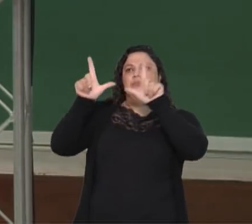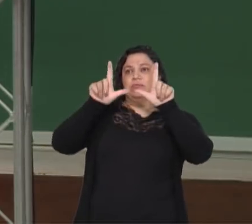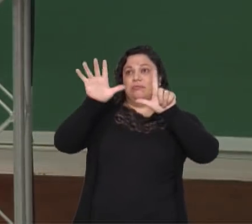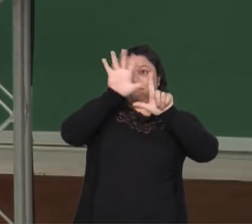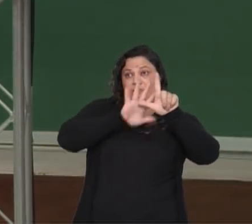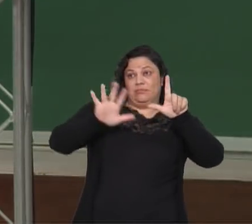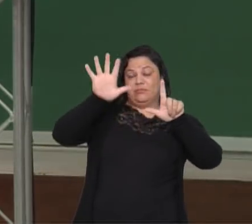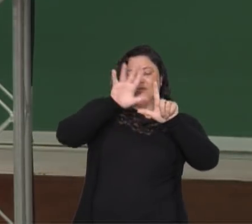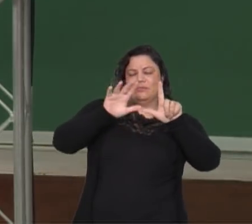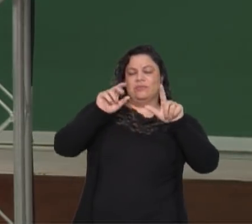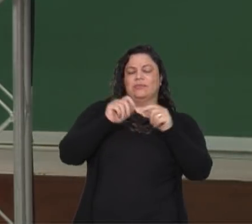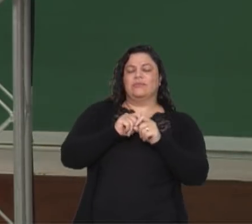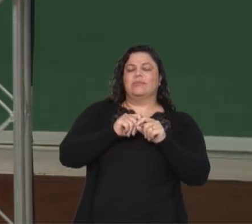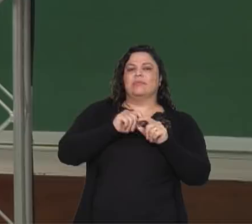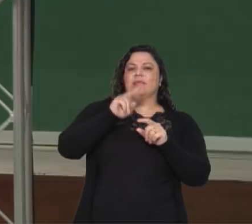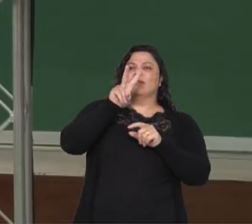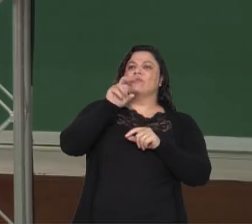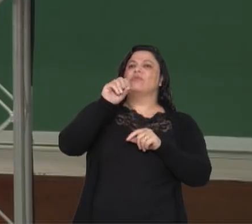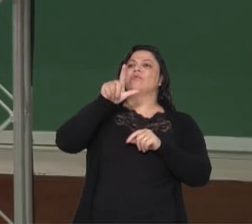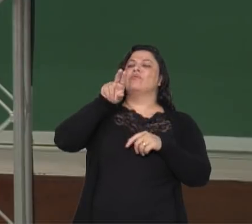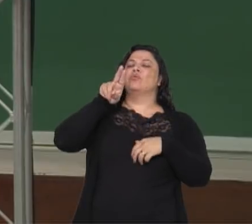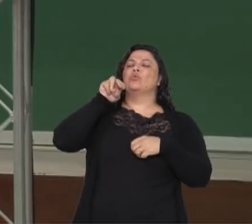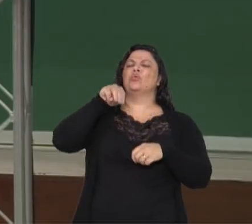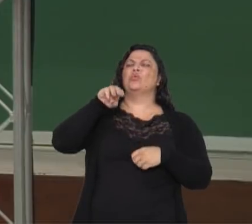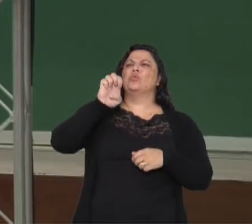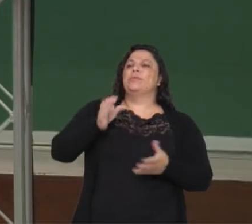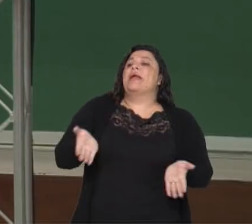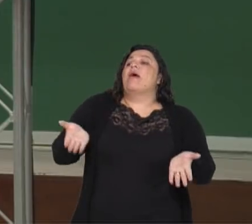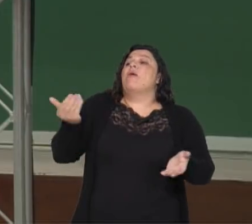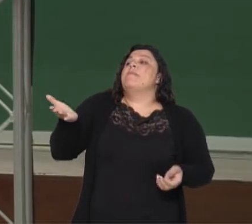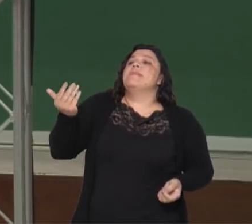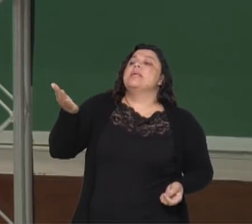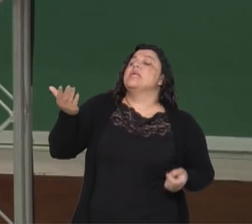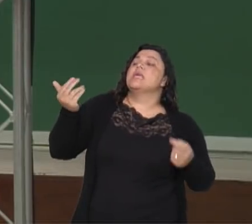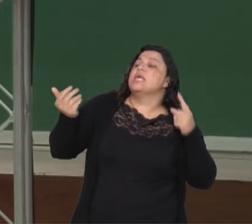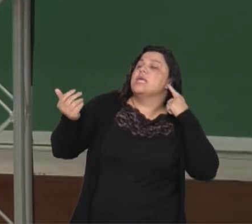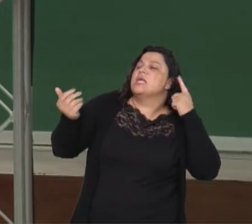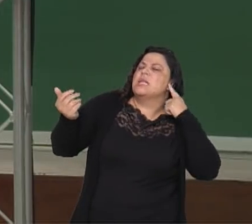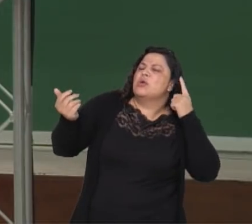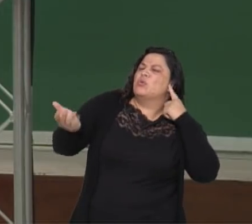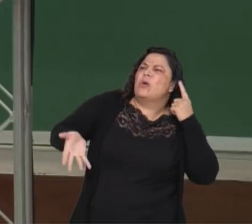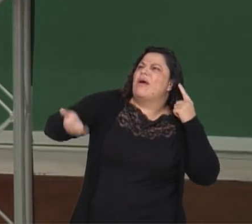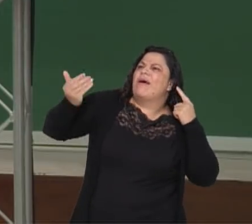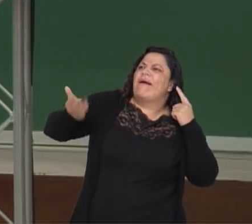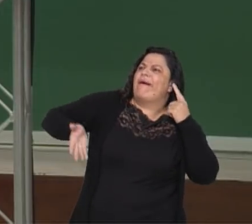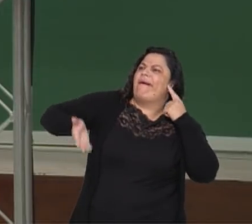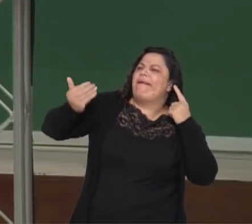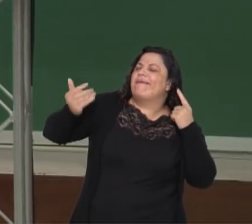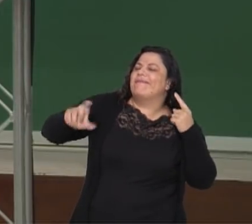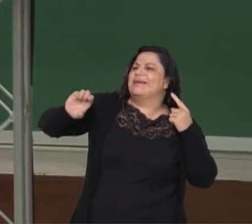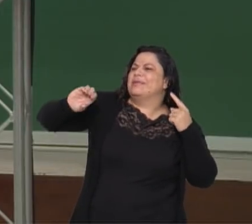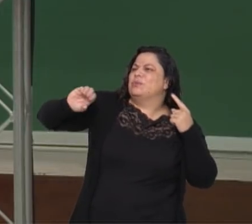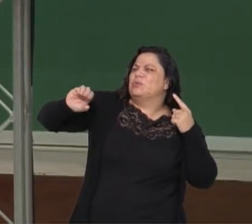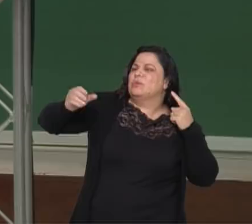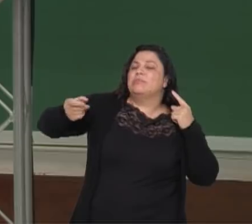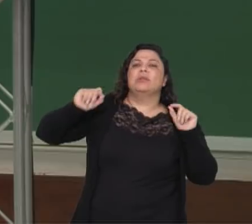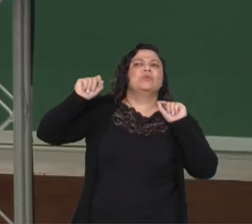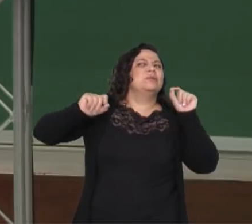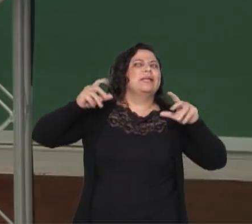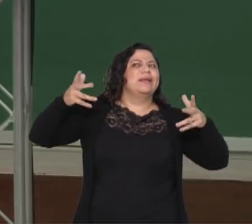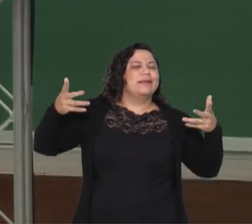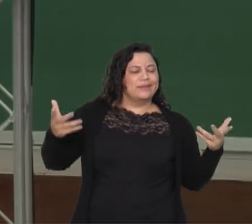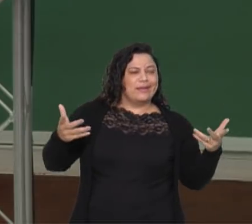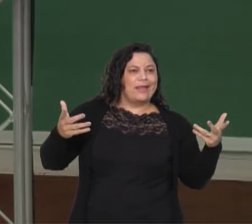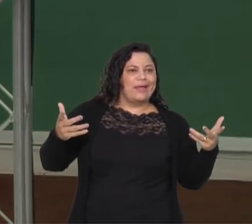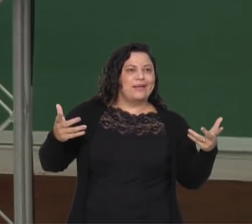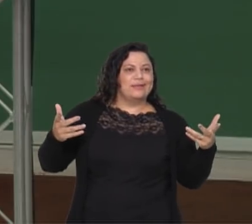A gente fala muito em volume, né? Aumenta o volume e tal, mas vocês vão ver que esse volume que a gente diz, ele está